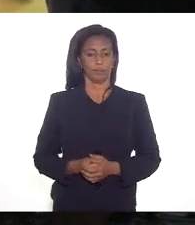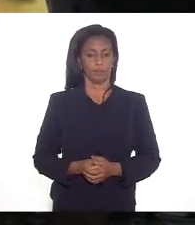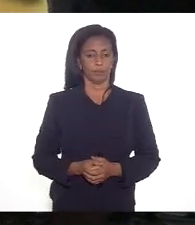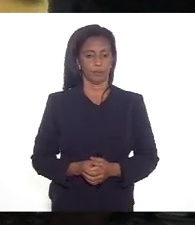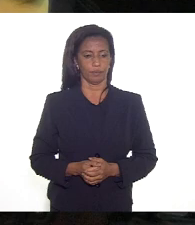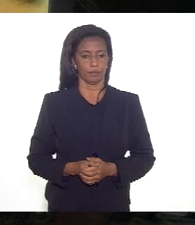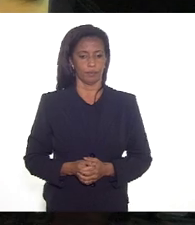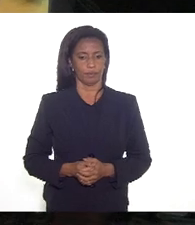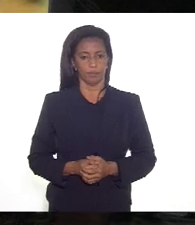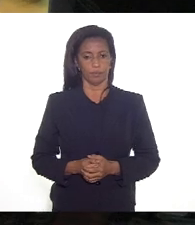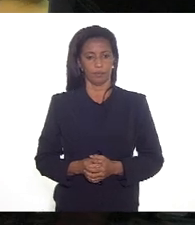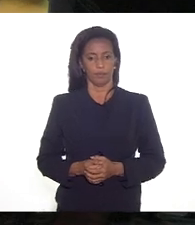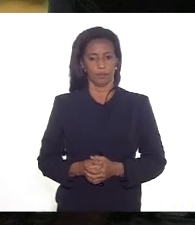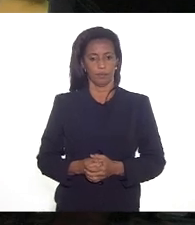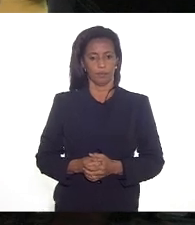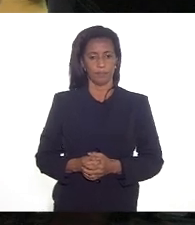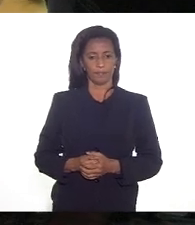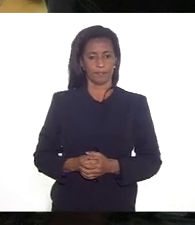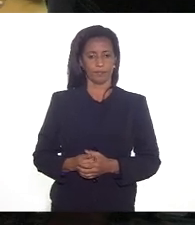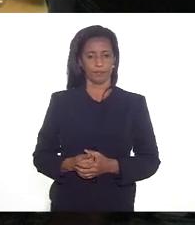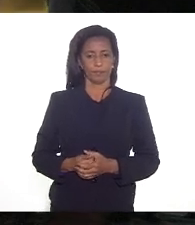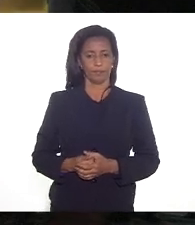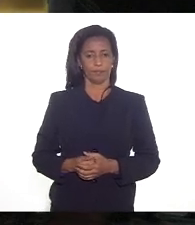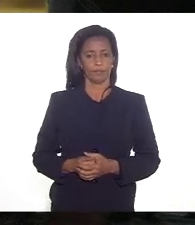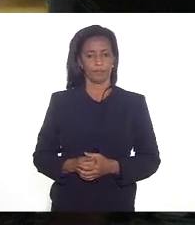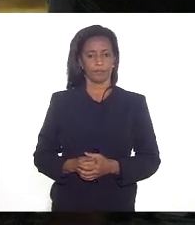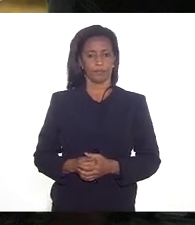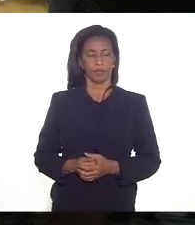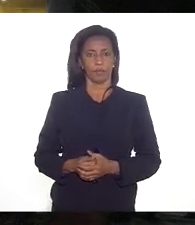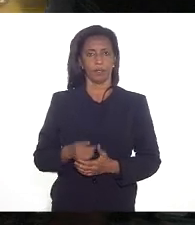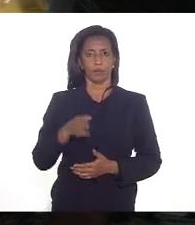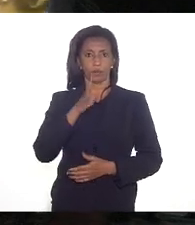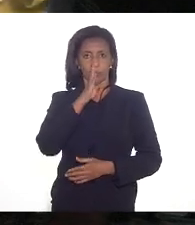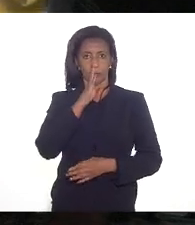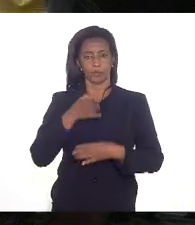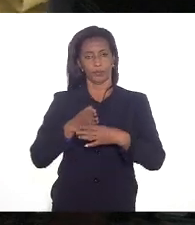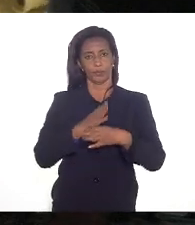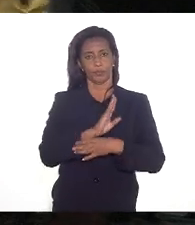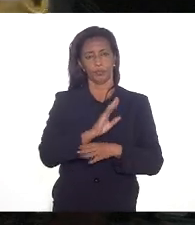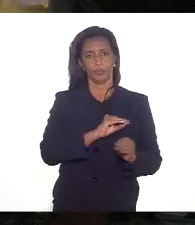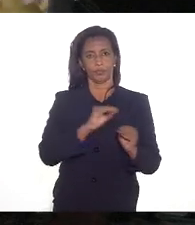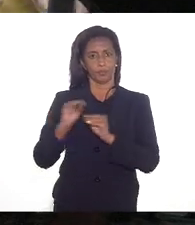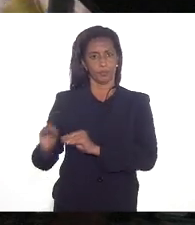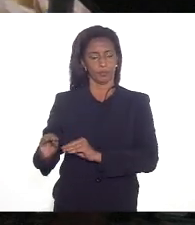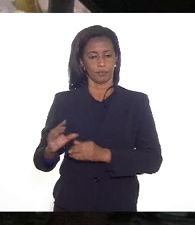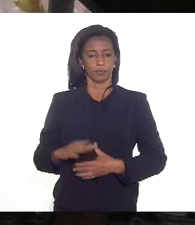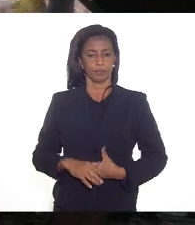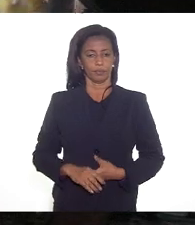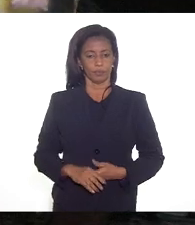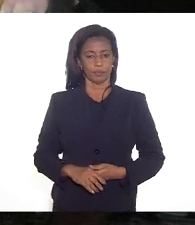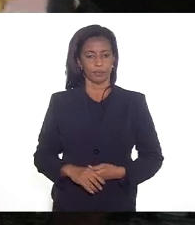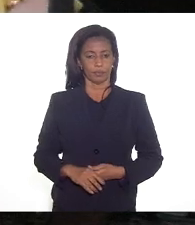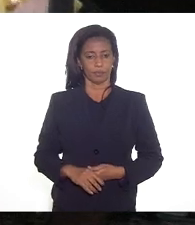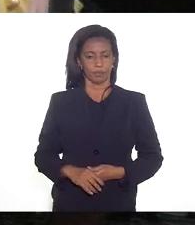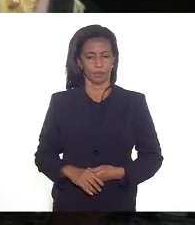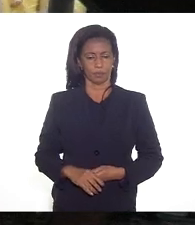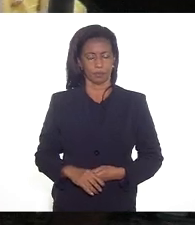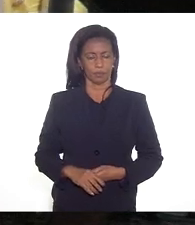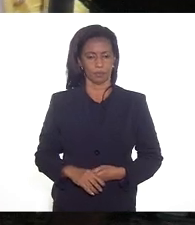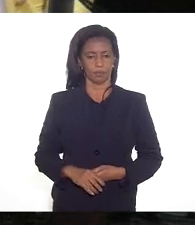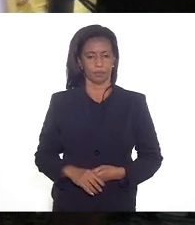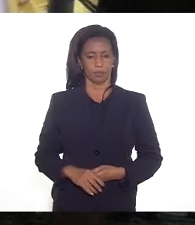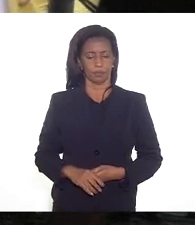produto volta visualização que a presença de férias antes que a prova de inscrição aprovado A autora depois que o Bernardo